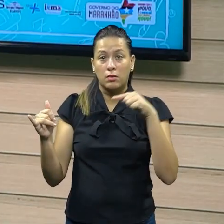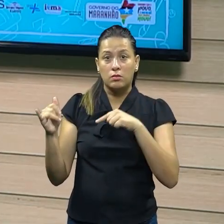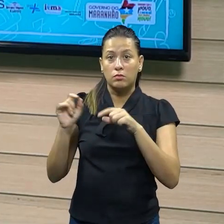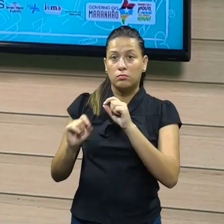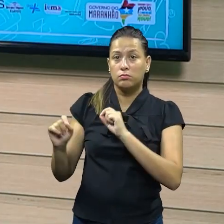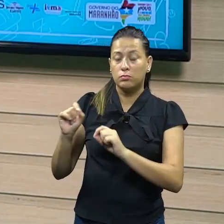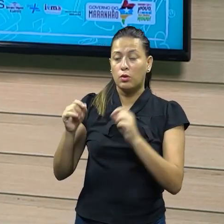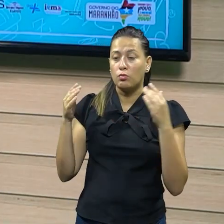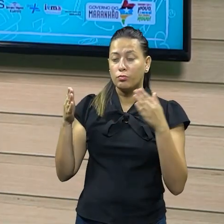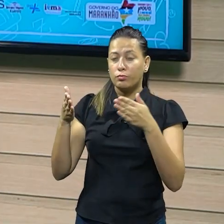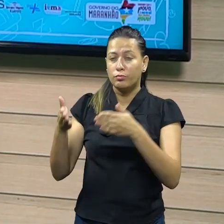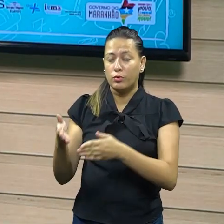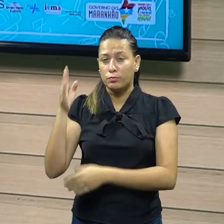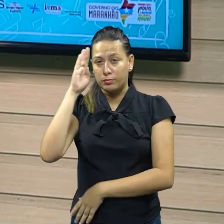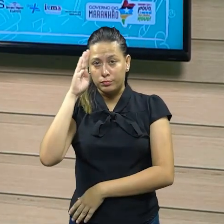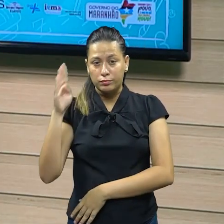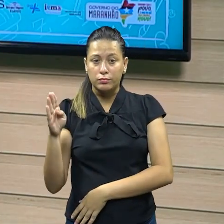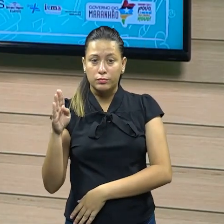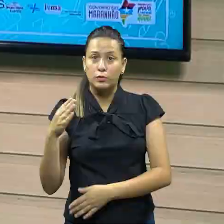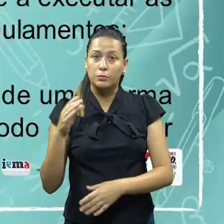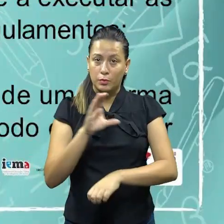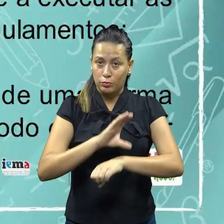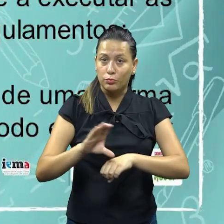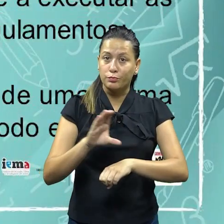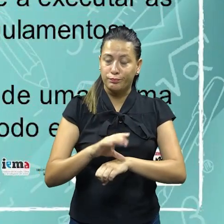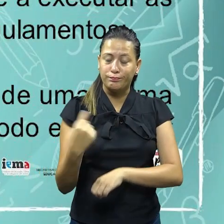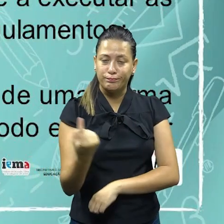foco principal do nosso curso.